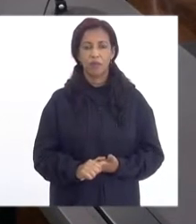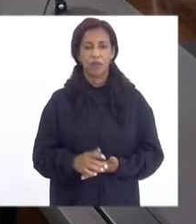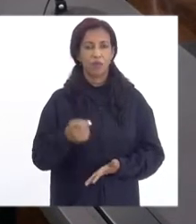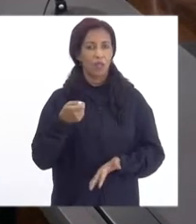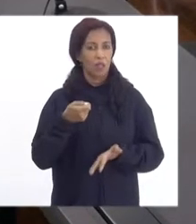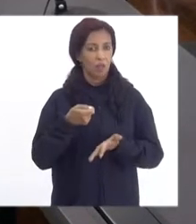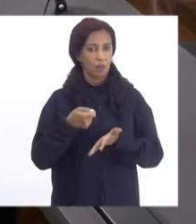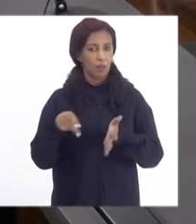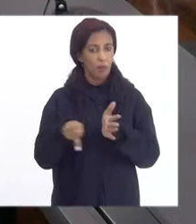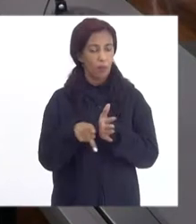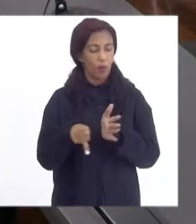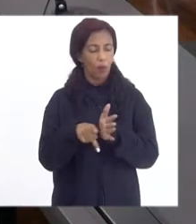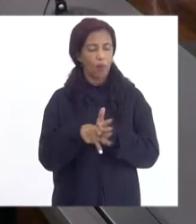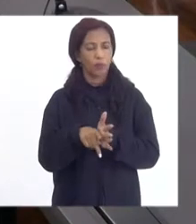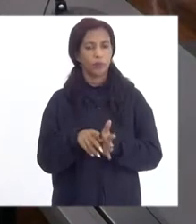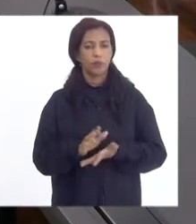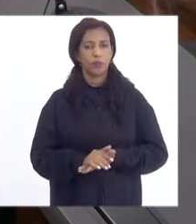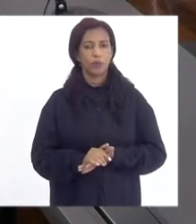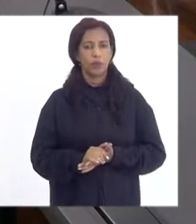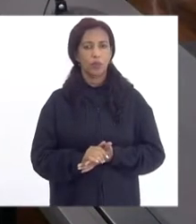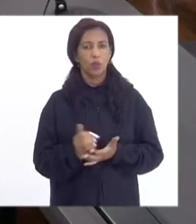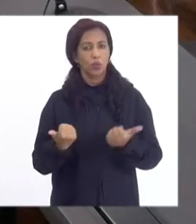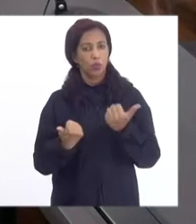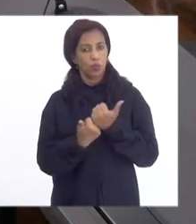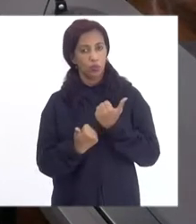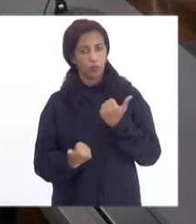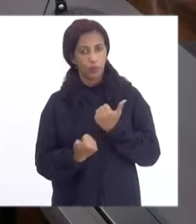membros efetivos, titulares, suplentes